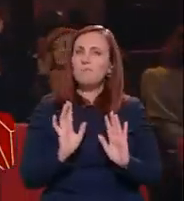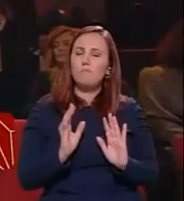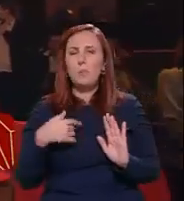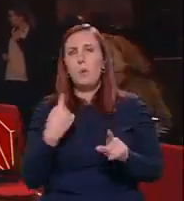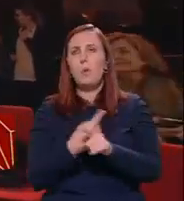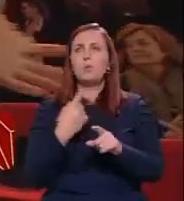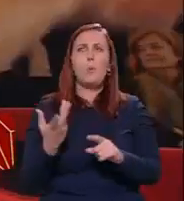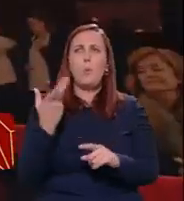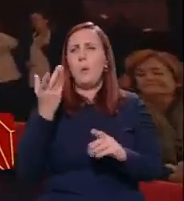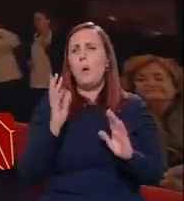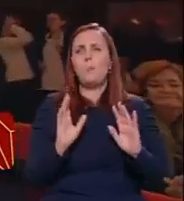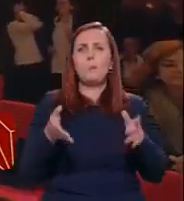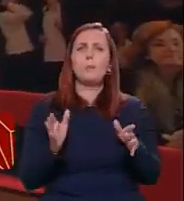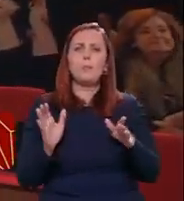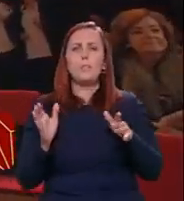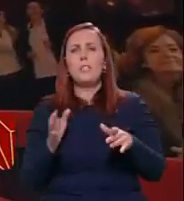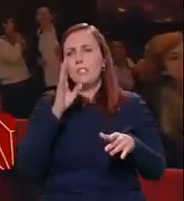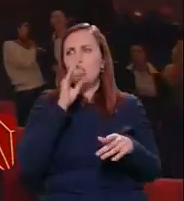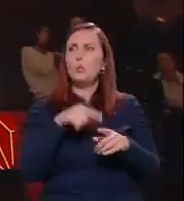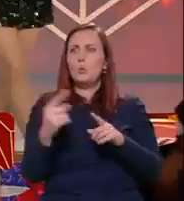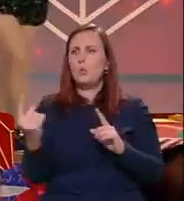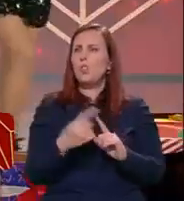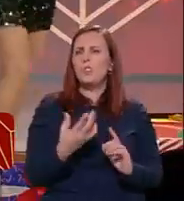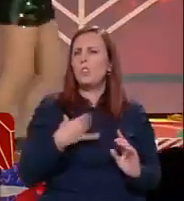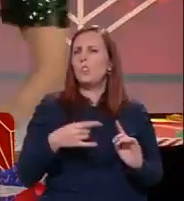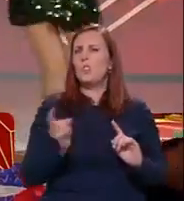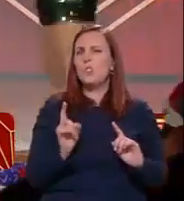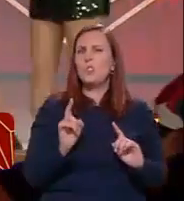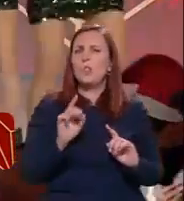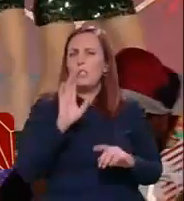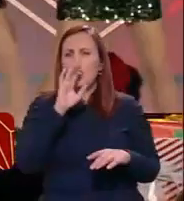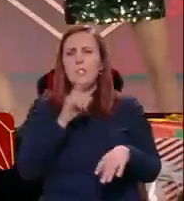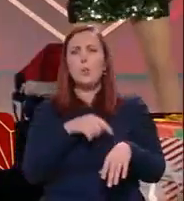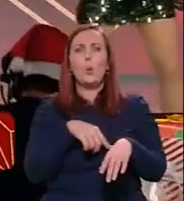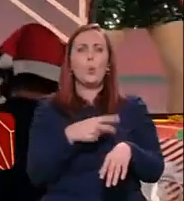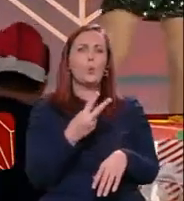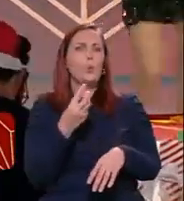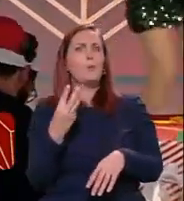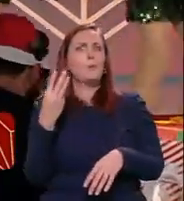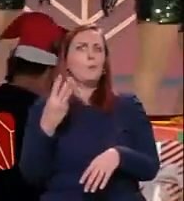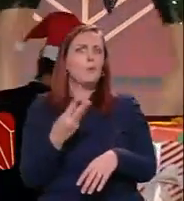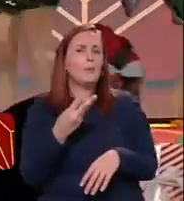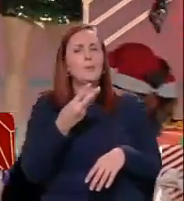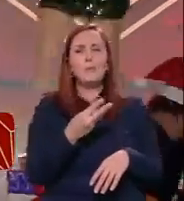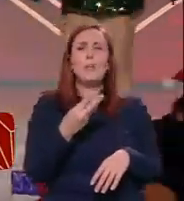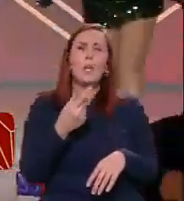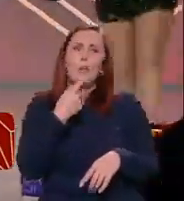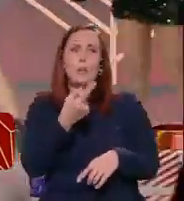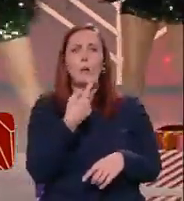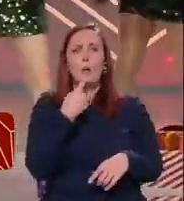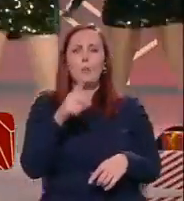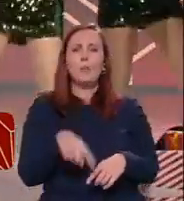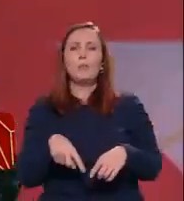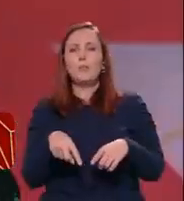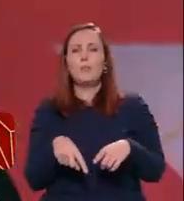nada demais. E até gosto quando chegas, mas quando são duas ou três, lá digo eu outra vez,